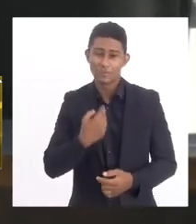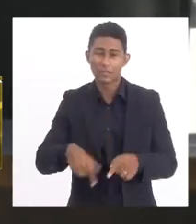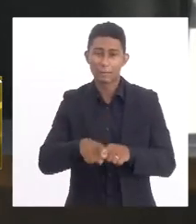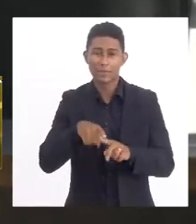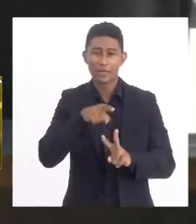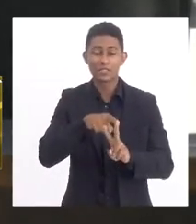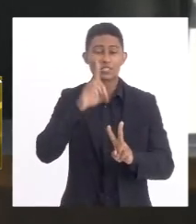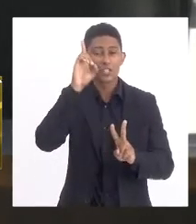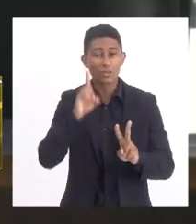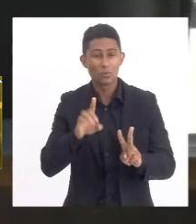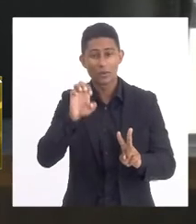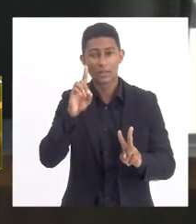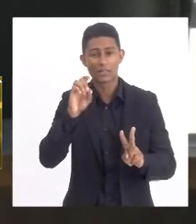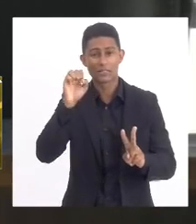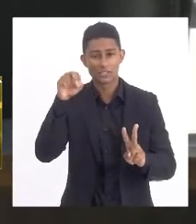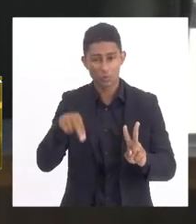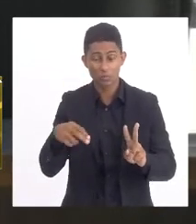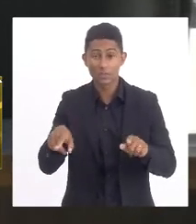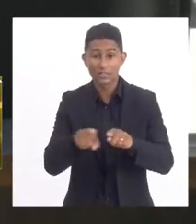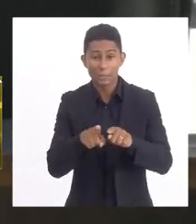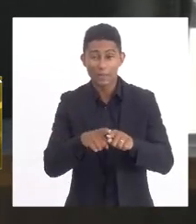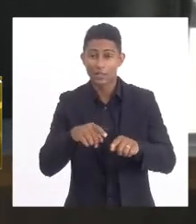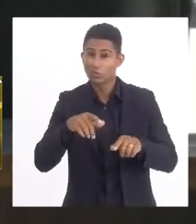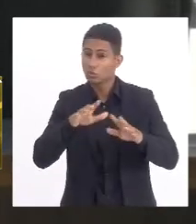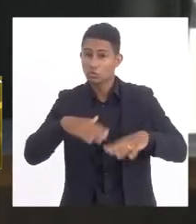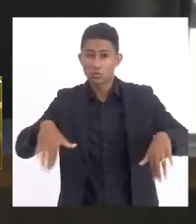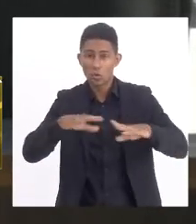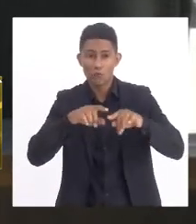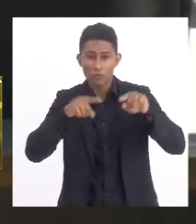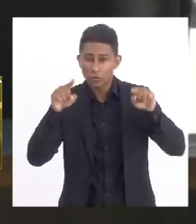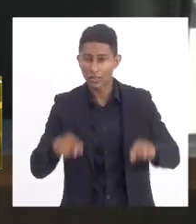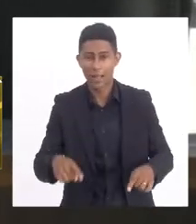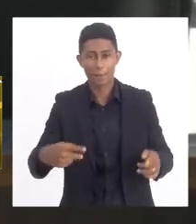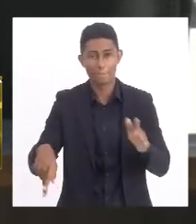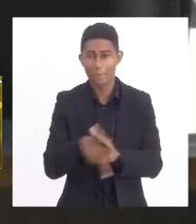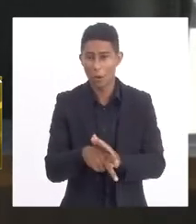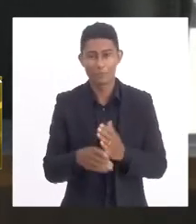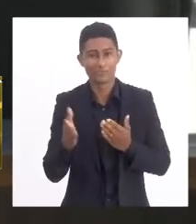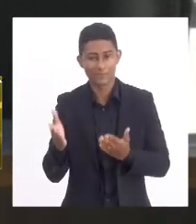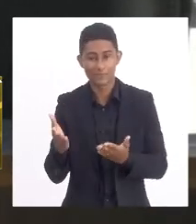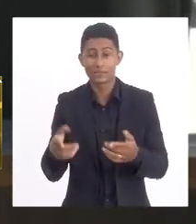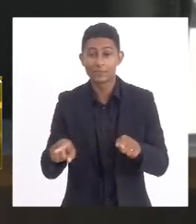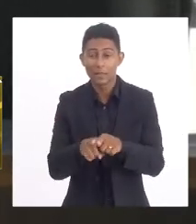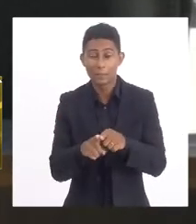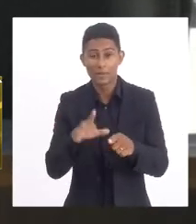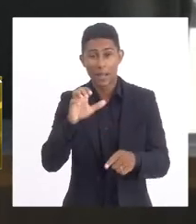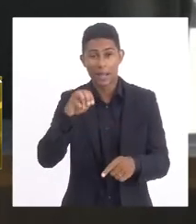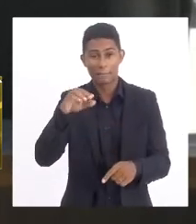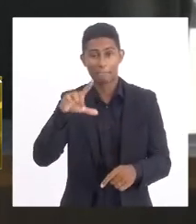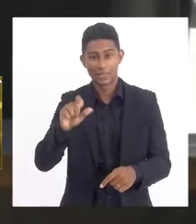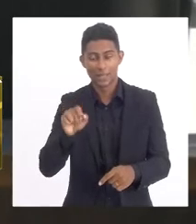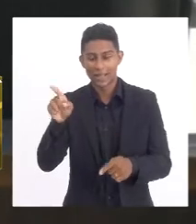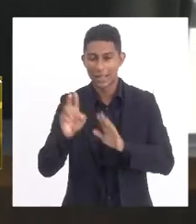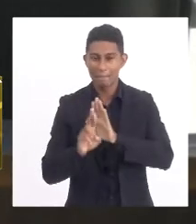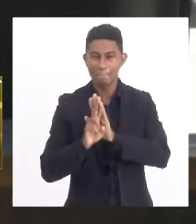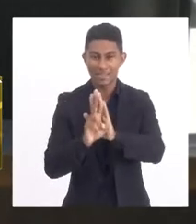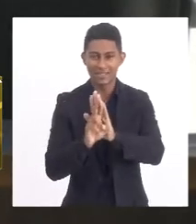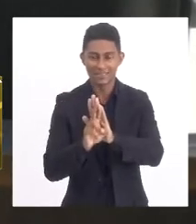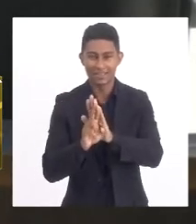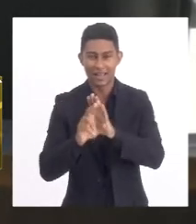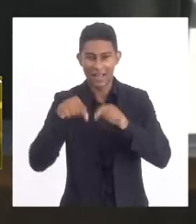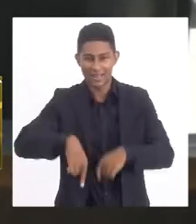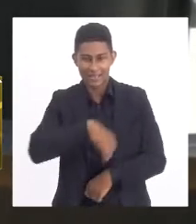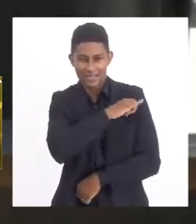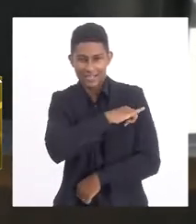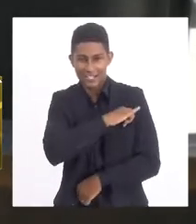Edson Queiroz e todos os colaboradores da embratur e queria também homenagem a Camila que aqui a nossa representante da embratur aqui no Rio de Janeiro e que